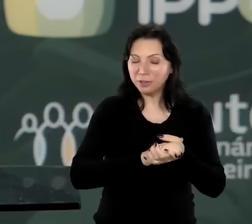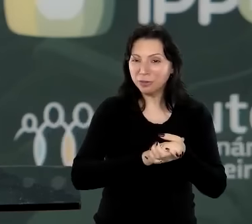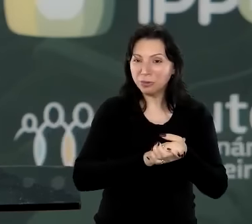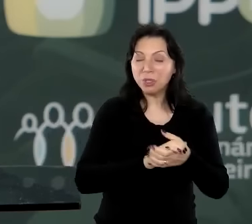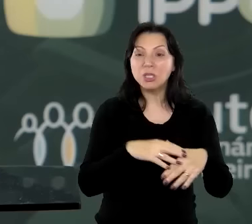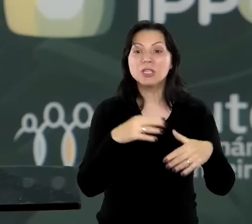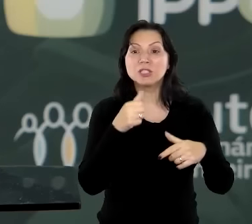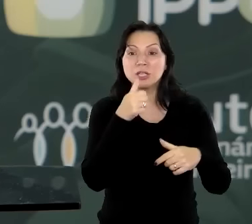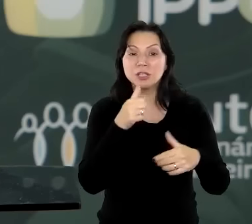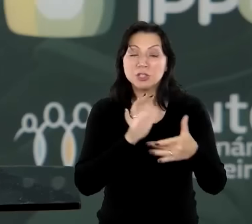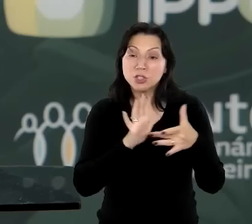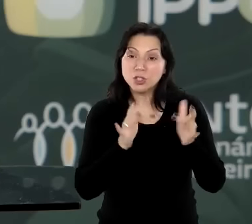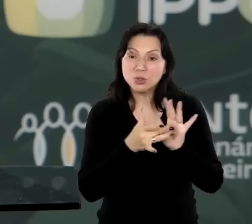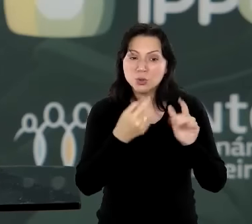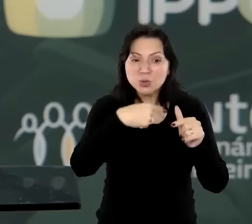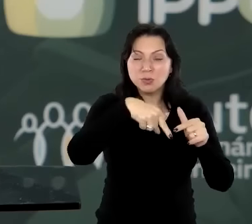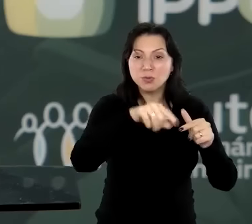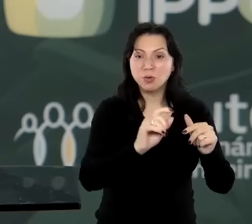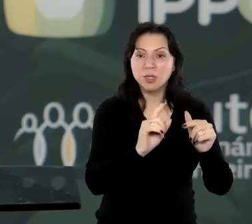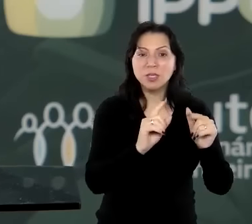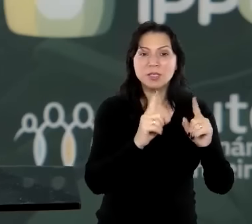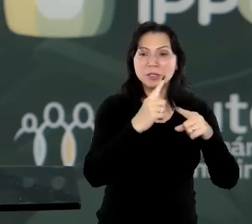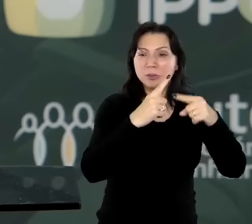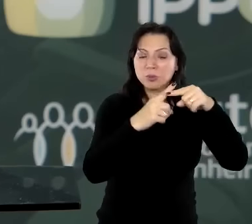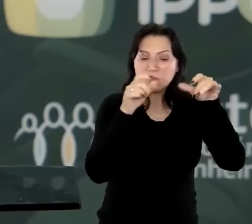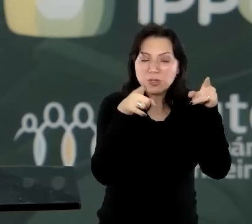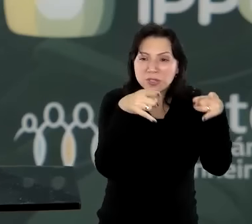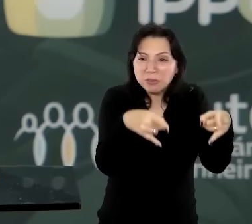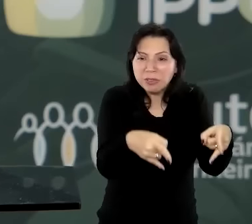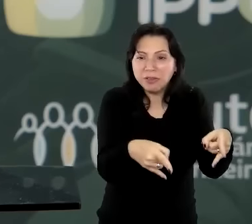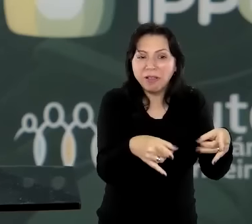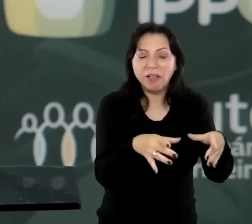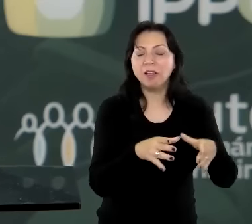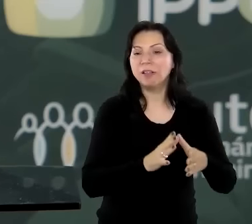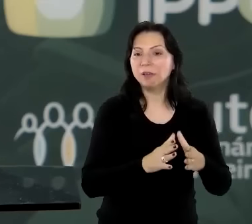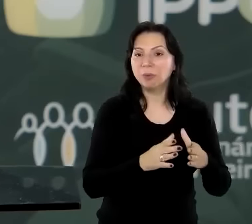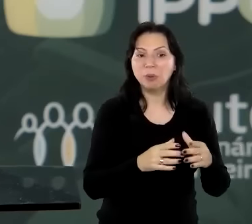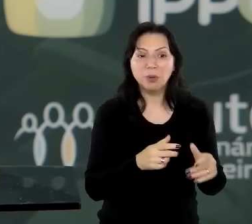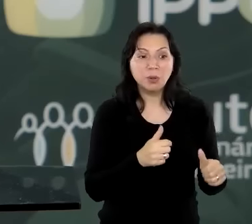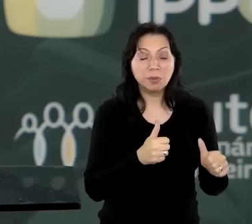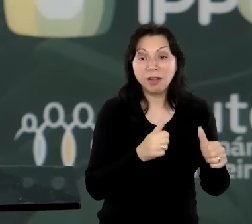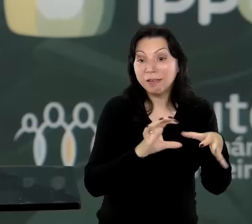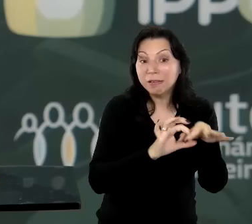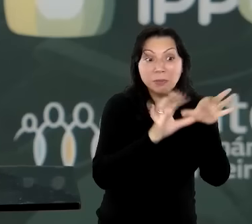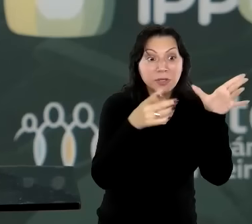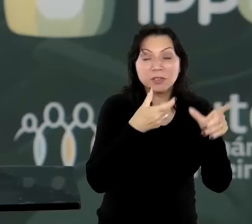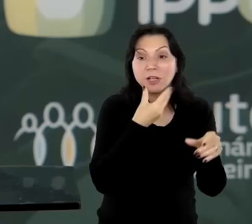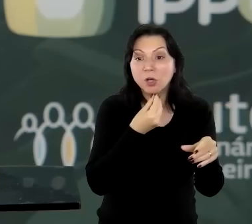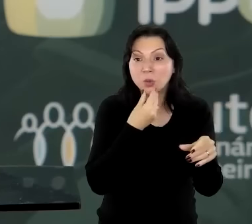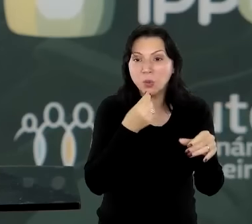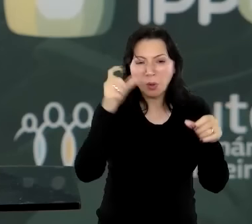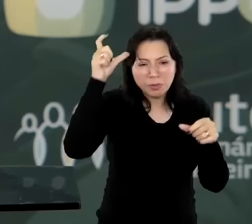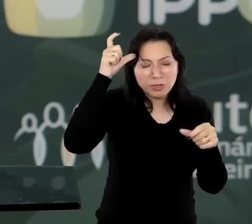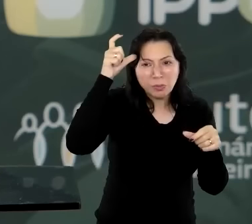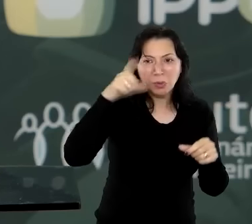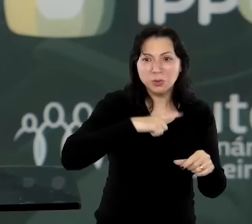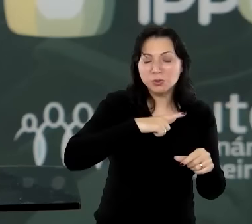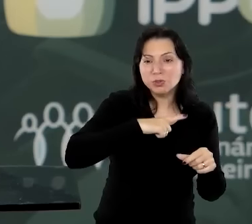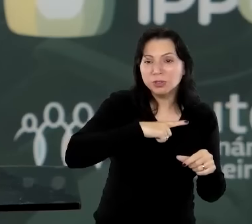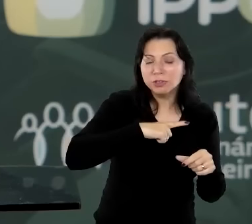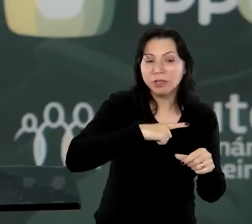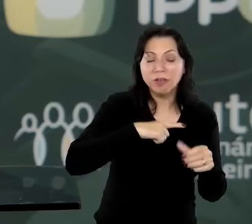em possesso. Jesus transita do lado de fora do portão, no mundo